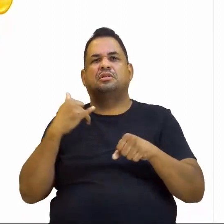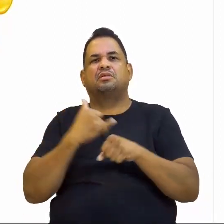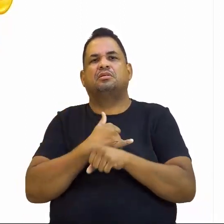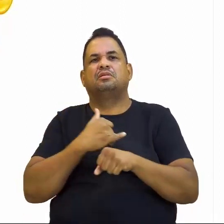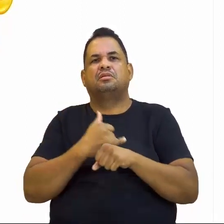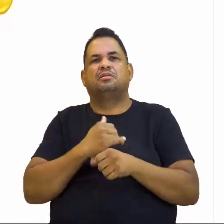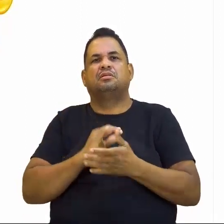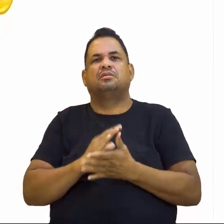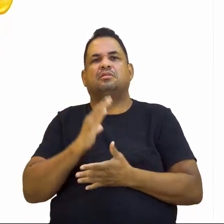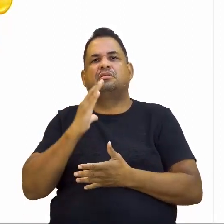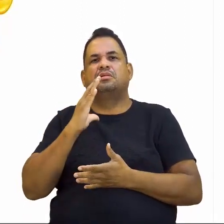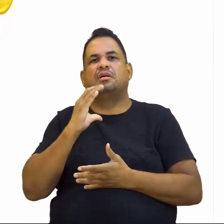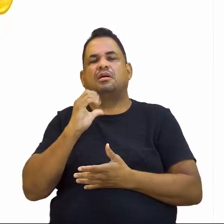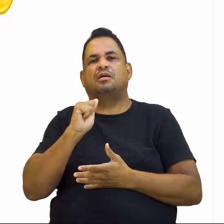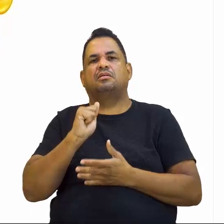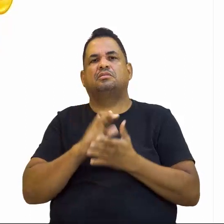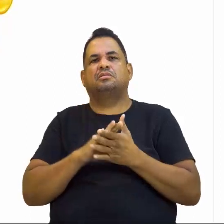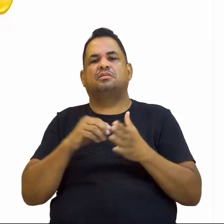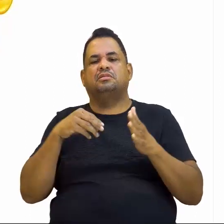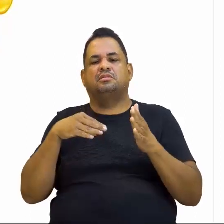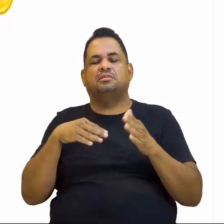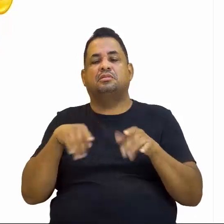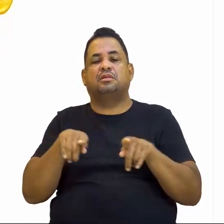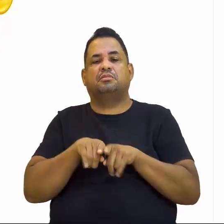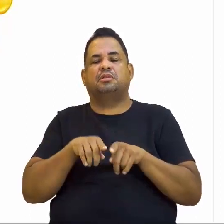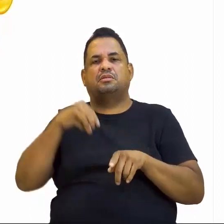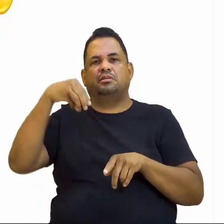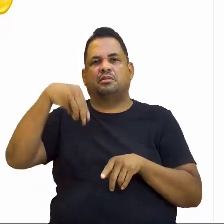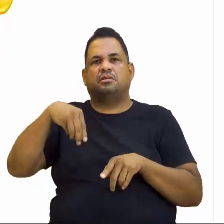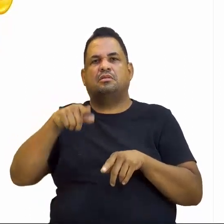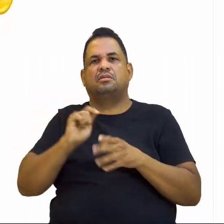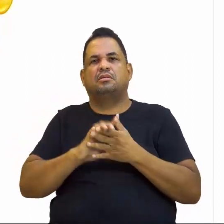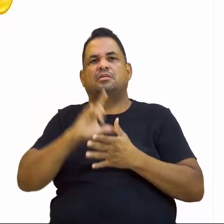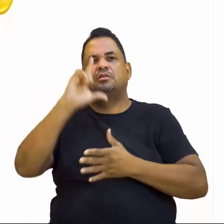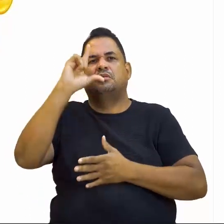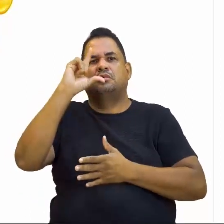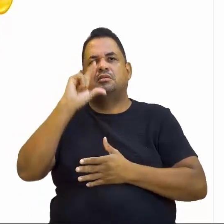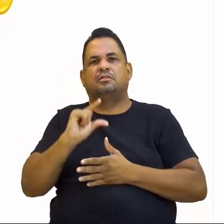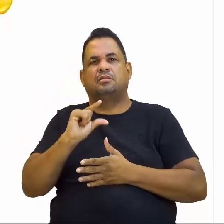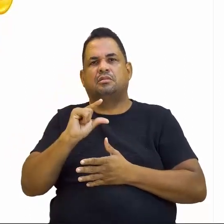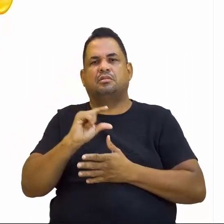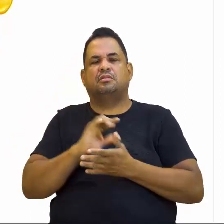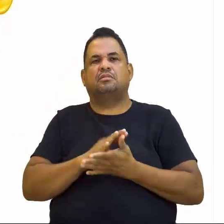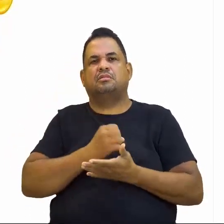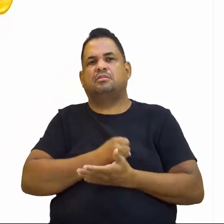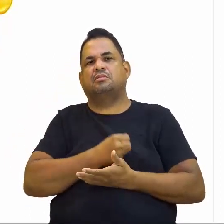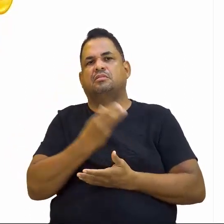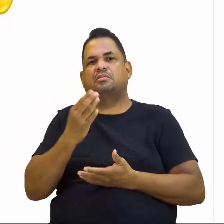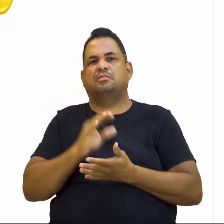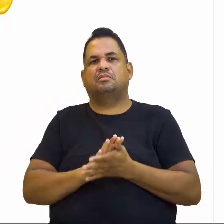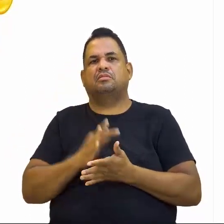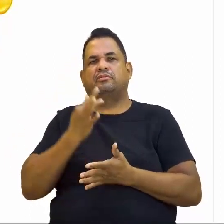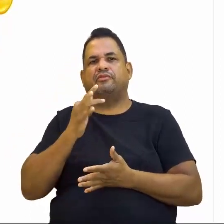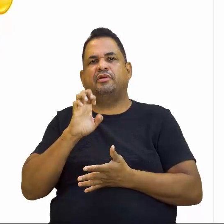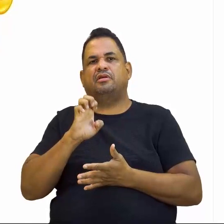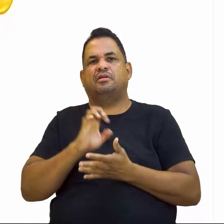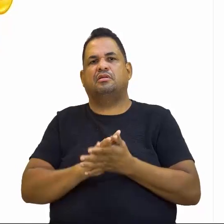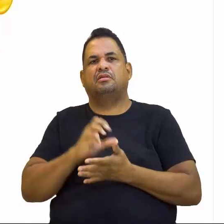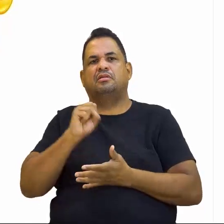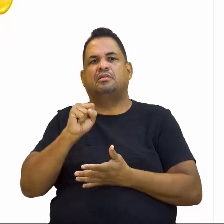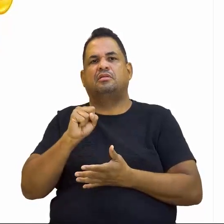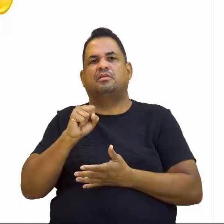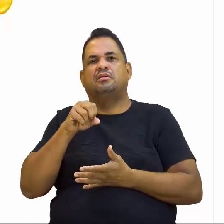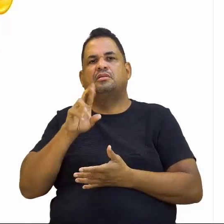do cálcio e do magnésio. E em menor quantidade, em menor grau, do ferro e do